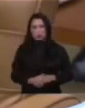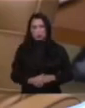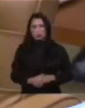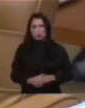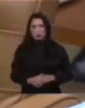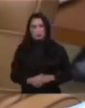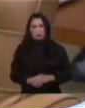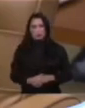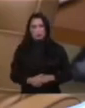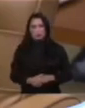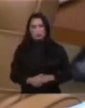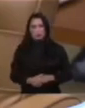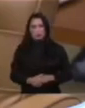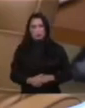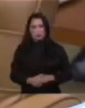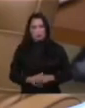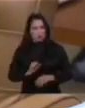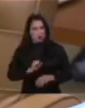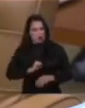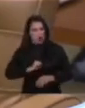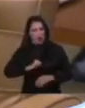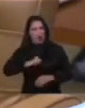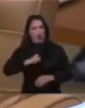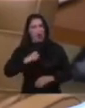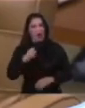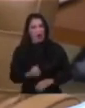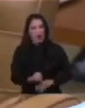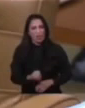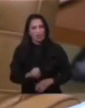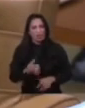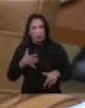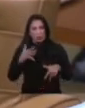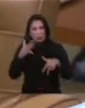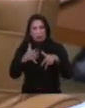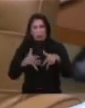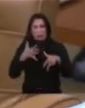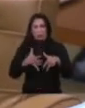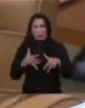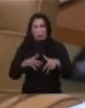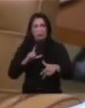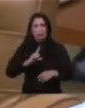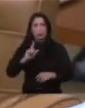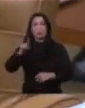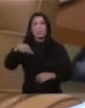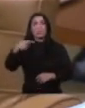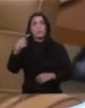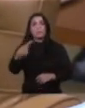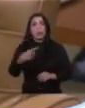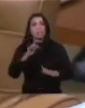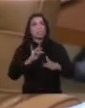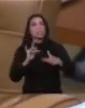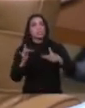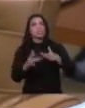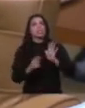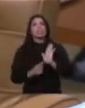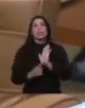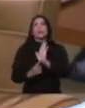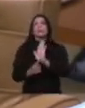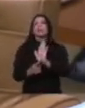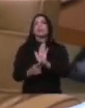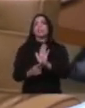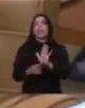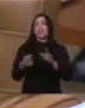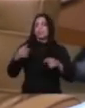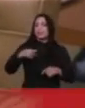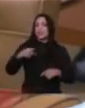um discurso de ódio, um discurso para postar depois nas redes sociais que veio aqui